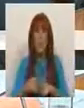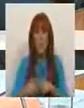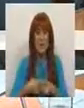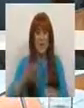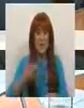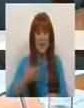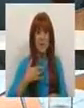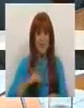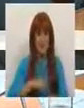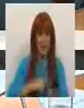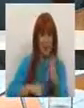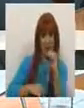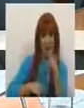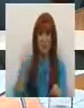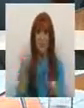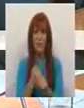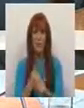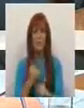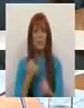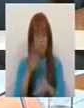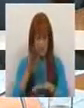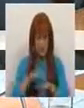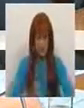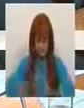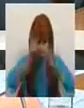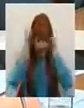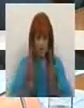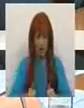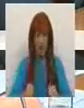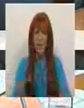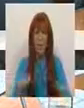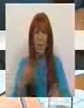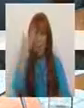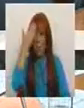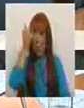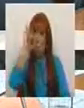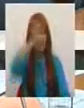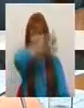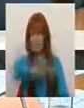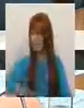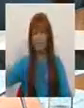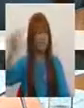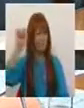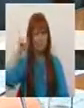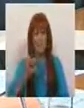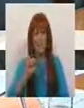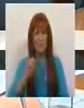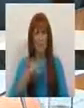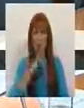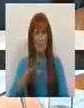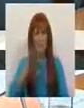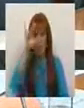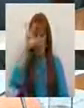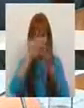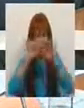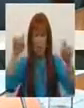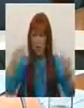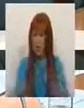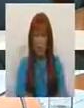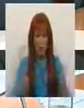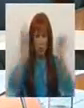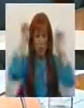interessava ao PSD da altura era que o serviço fosse bem prestado e não me parece que seja esta a vossa opção ideológica